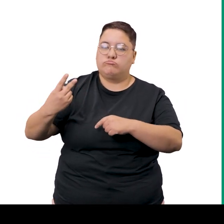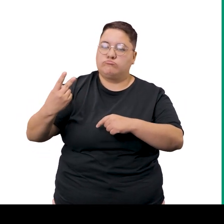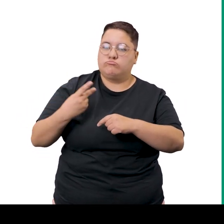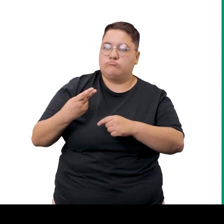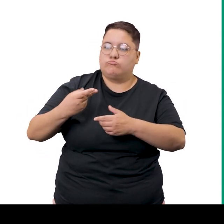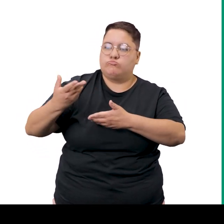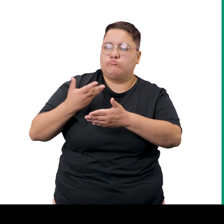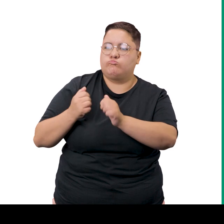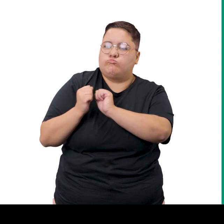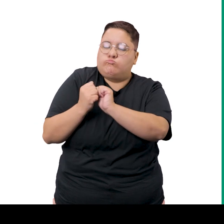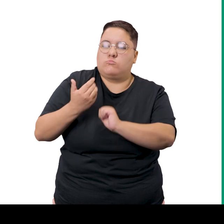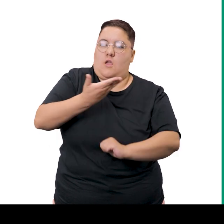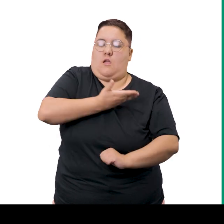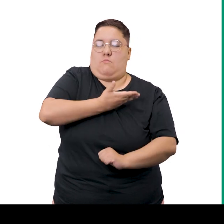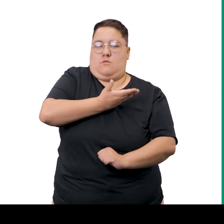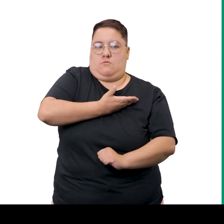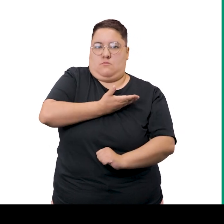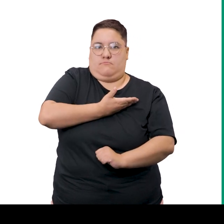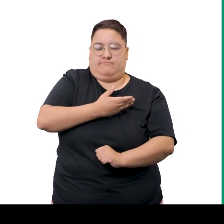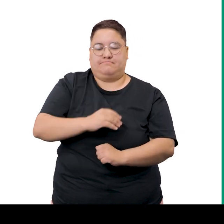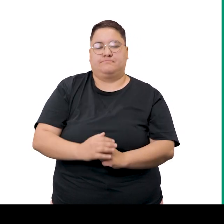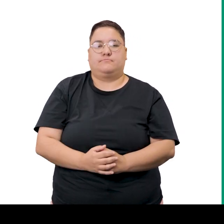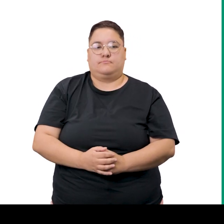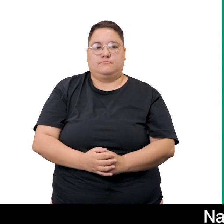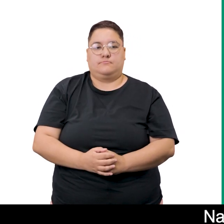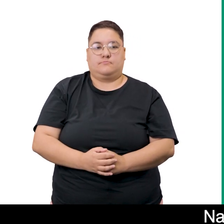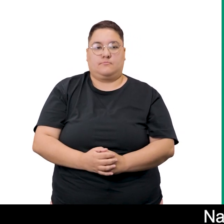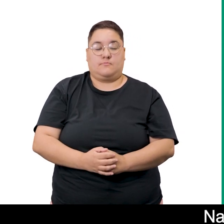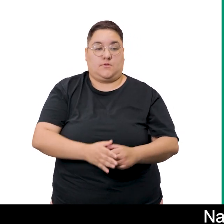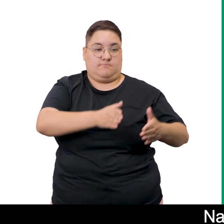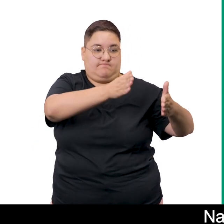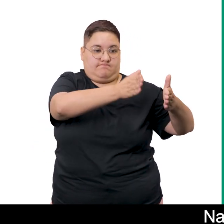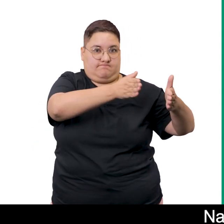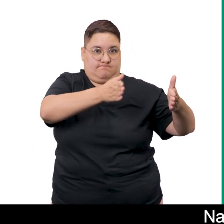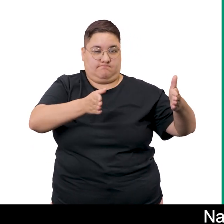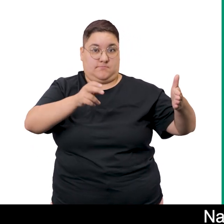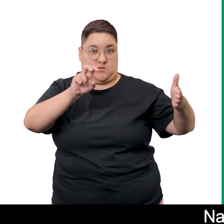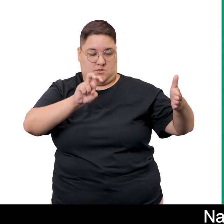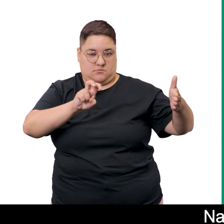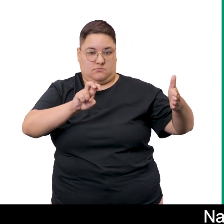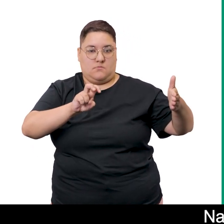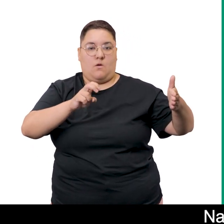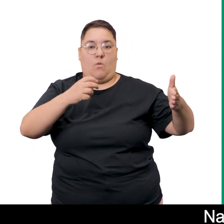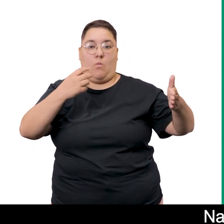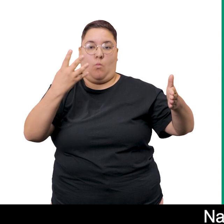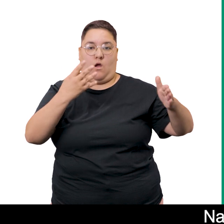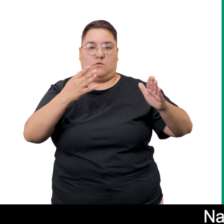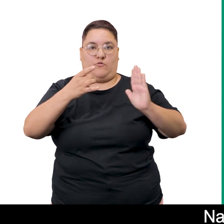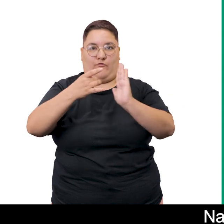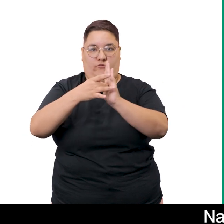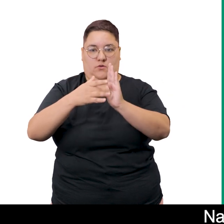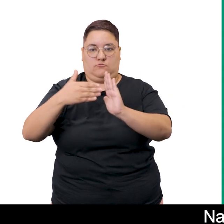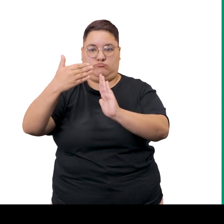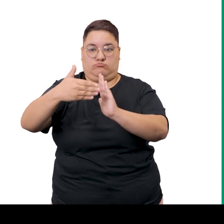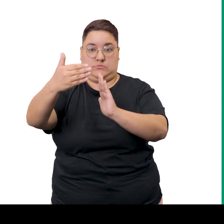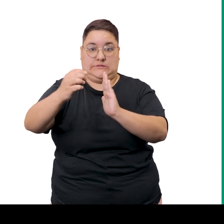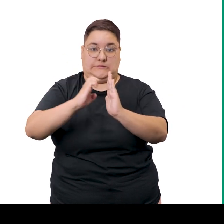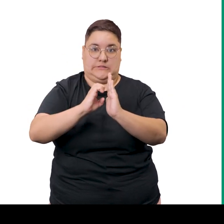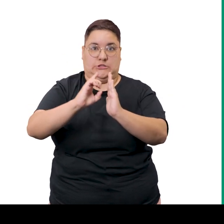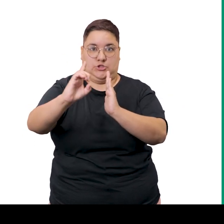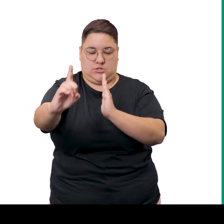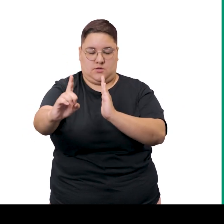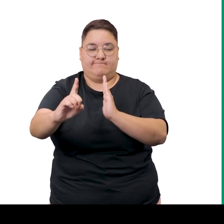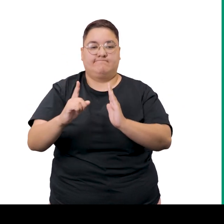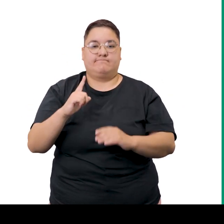Posteriormente, se tornaram muito amigas. Na quinta fileira, no quarto cavalete da esquerda para a direita,